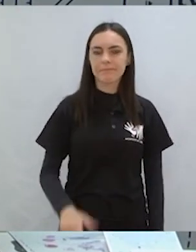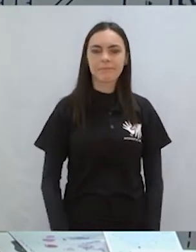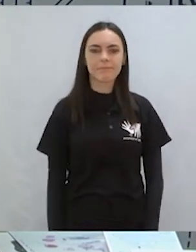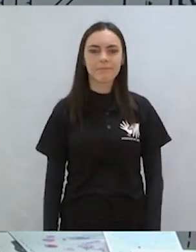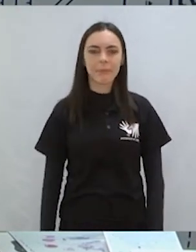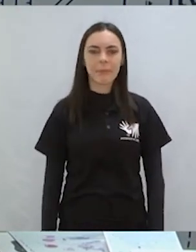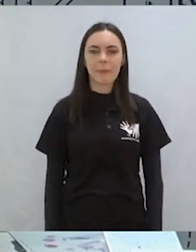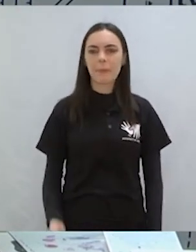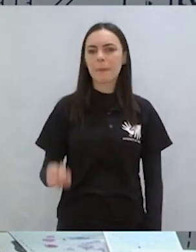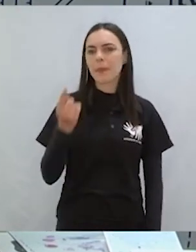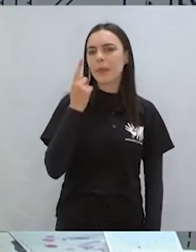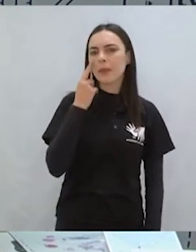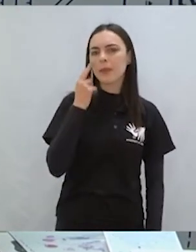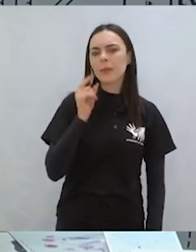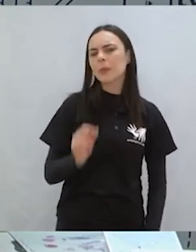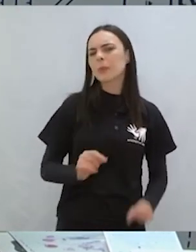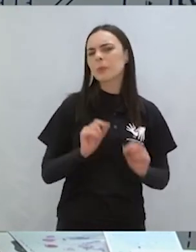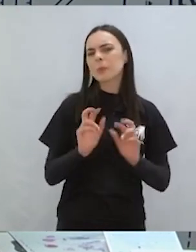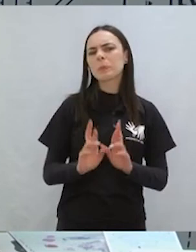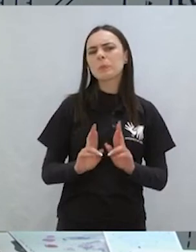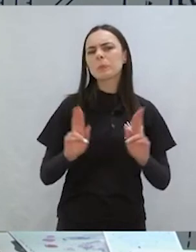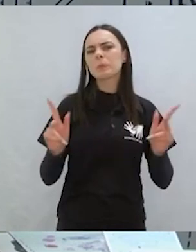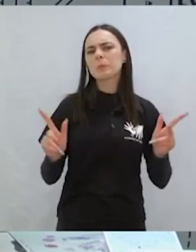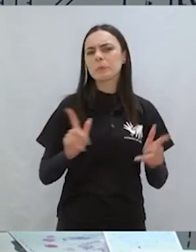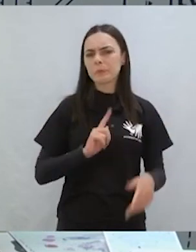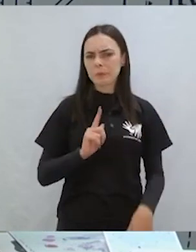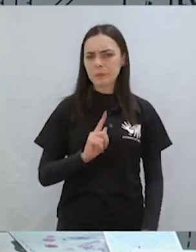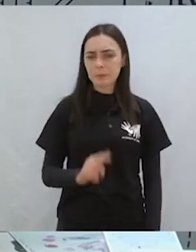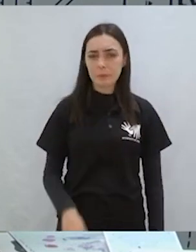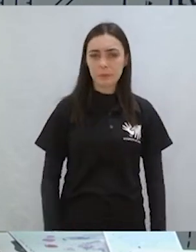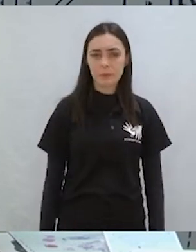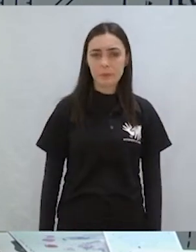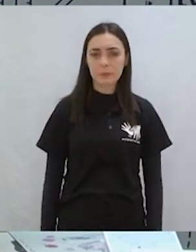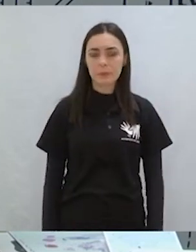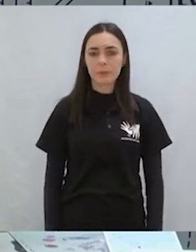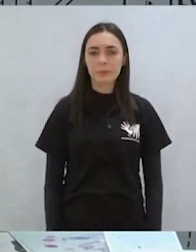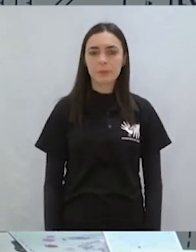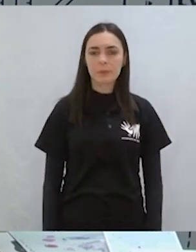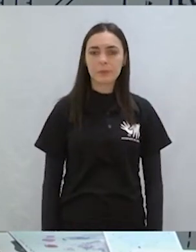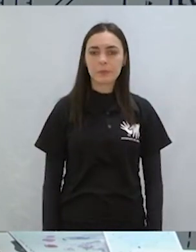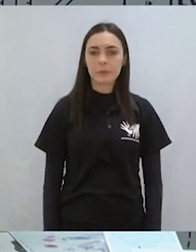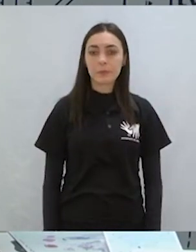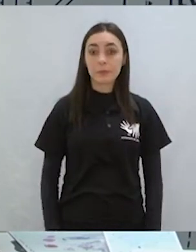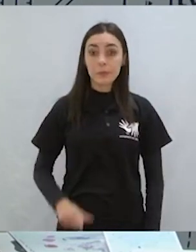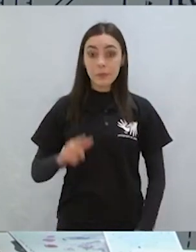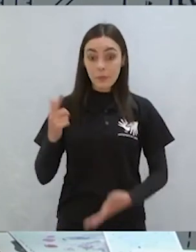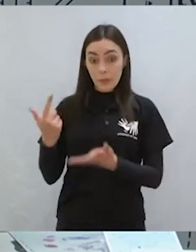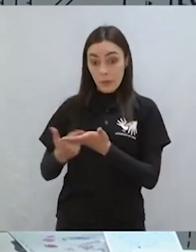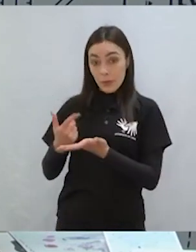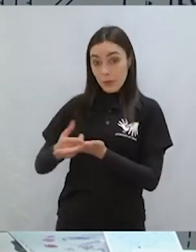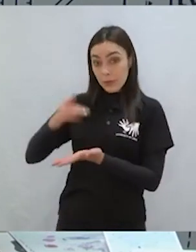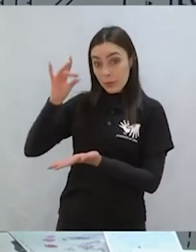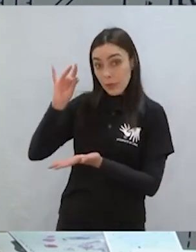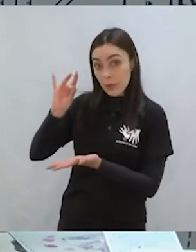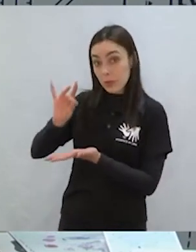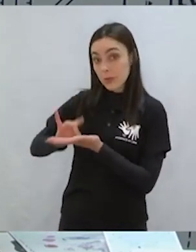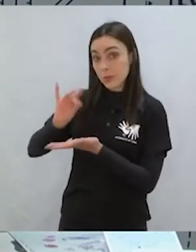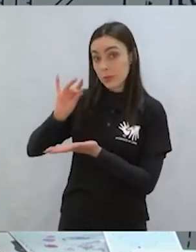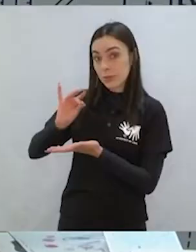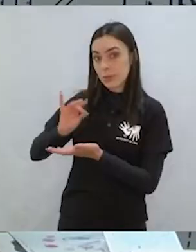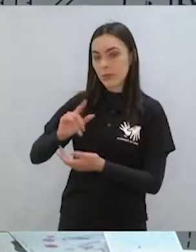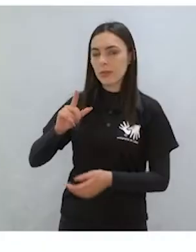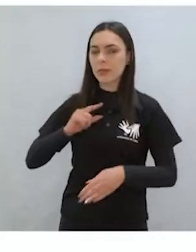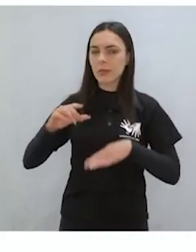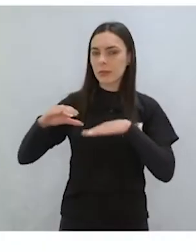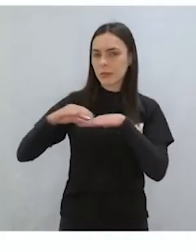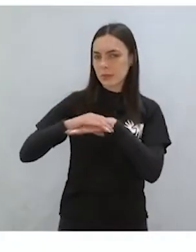né? Então, vamos ver lá o que tem de diferente. Primeiro, na versão original da